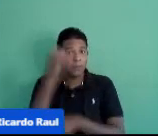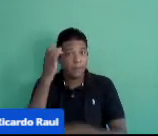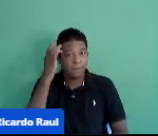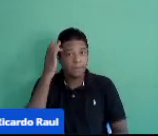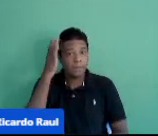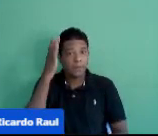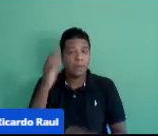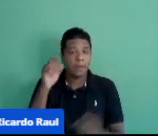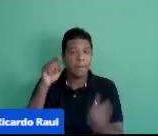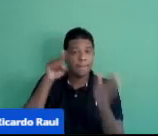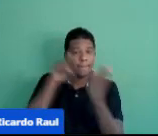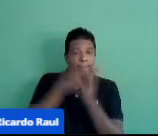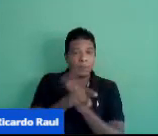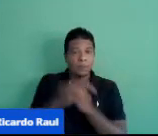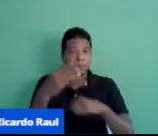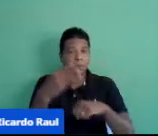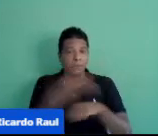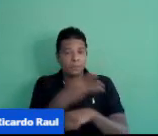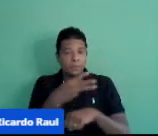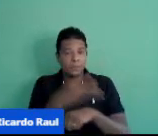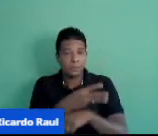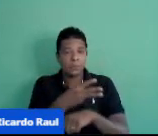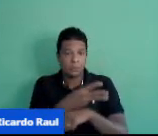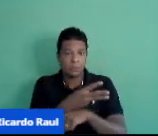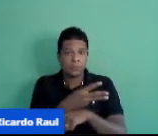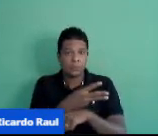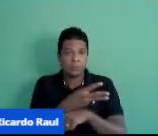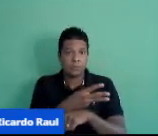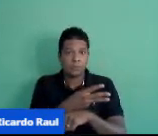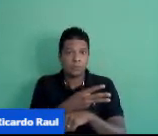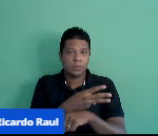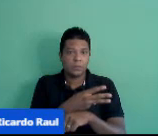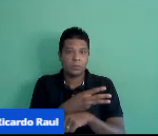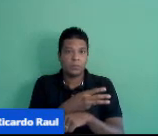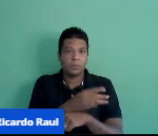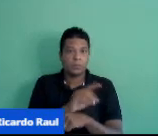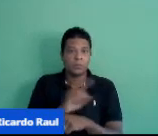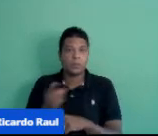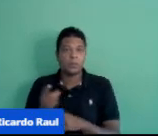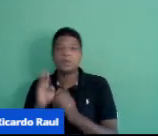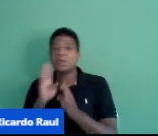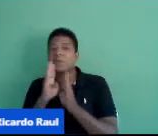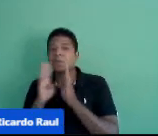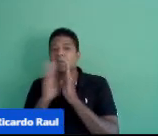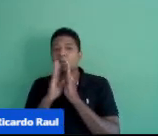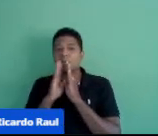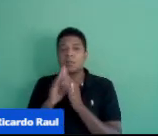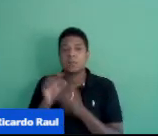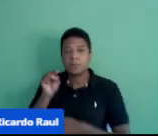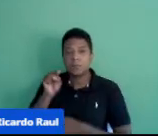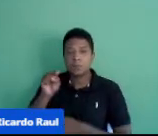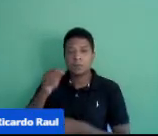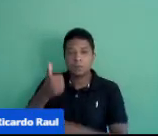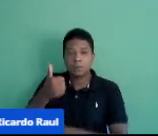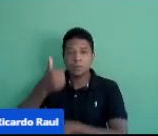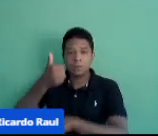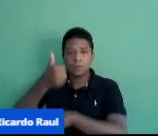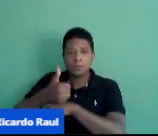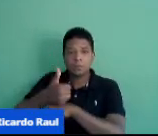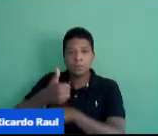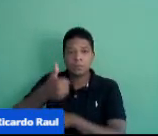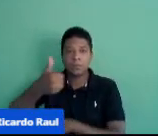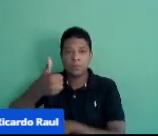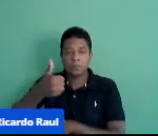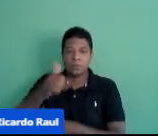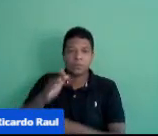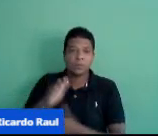pergunta mais no WhatsApp do que propriamente lá no Facebook. Normalmente lá no Face ele só curte, né? E deixa a sua chamada,